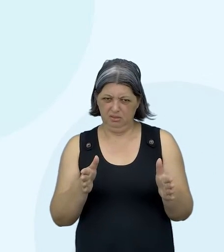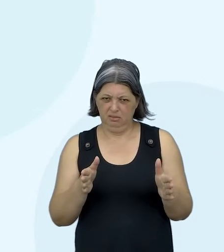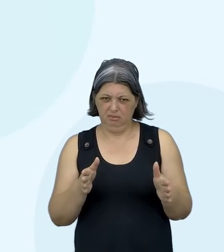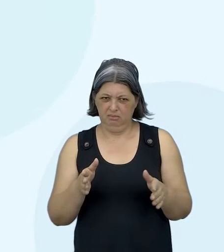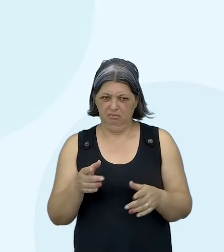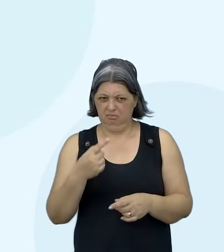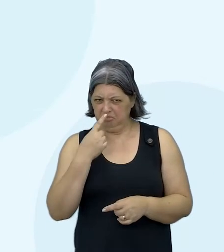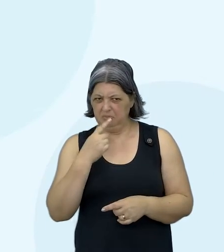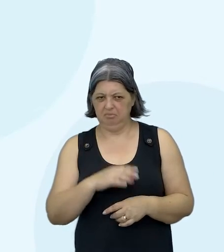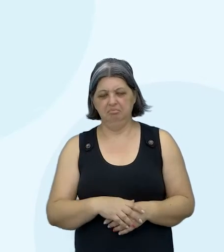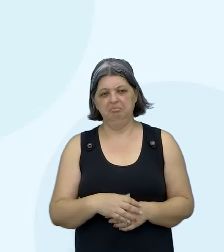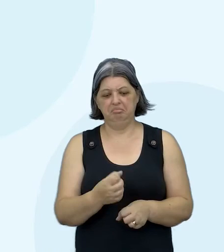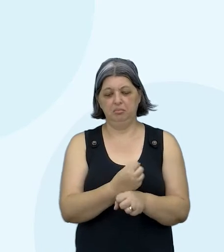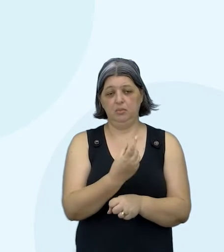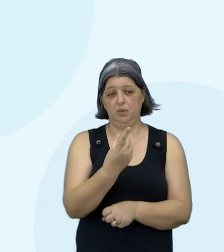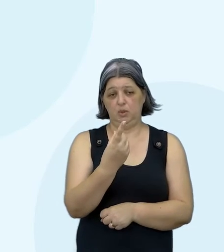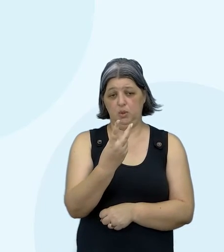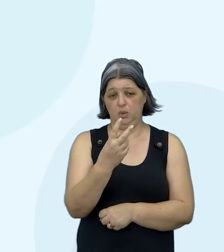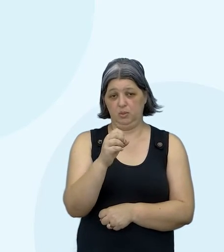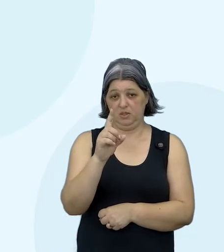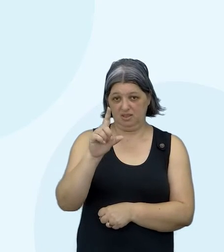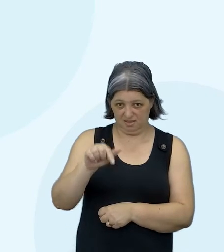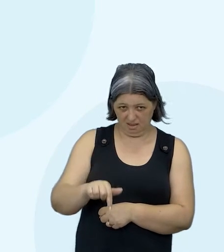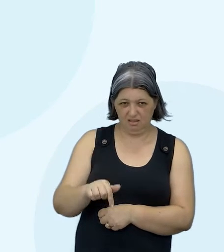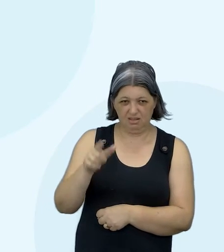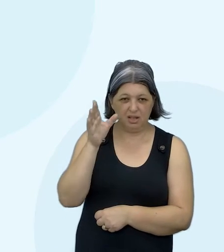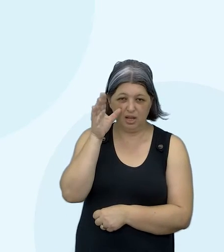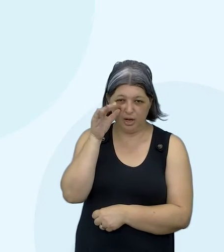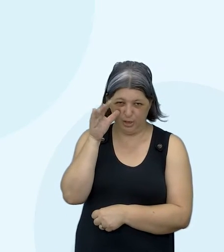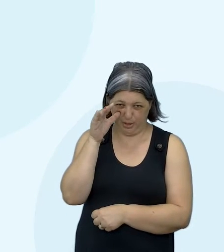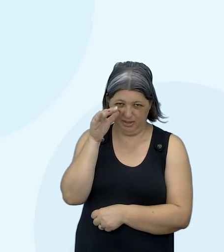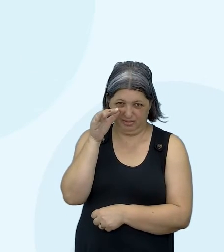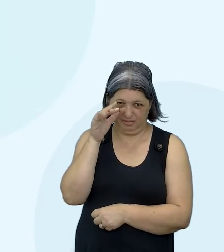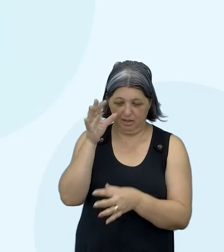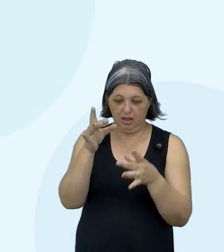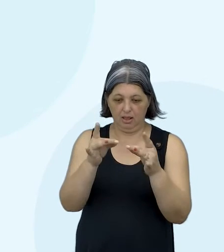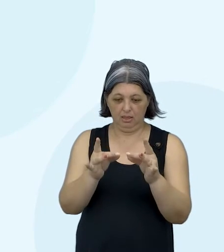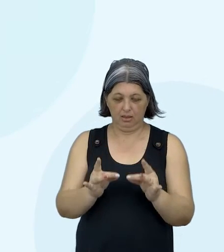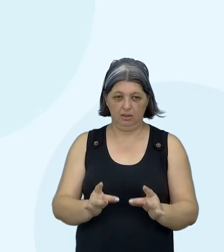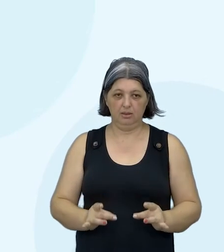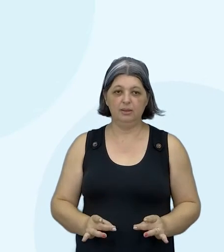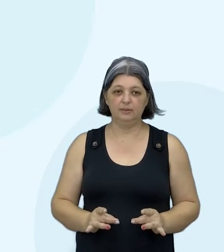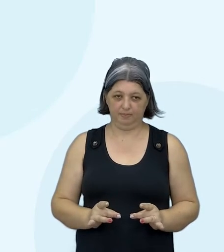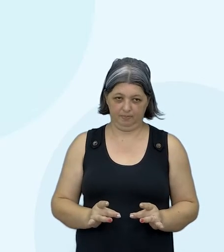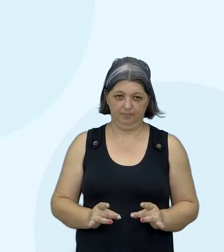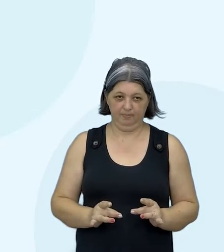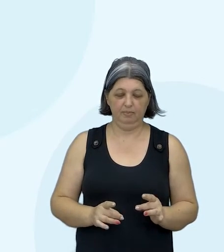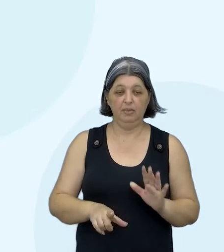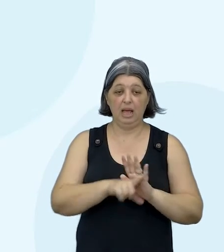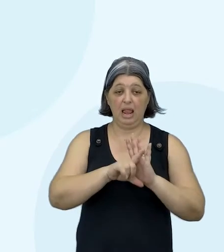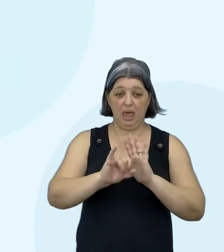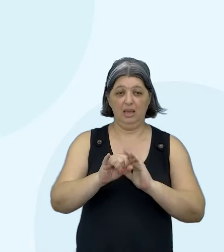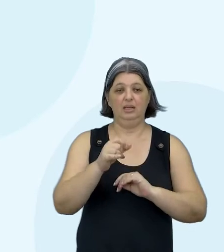Em 2017, quem tiver curiosidade para ver os detalhes, com a Lei